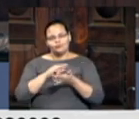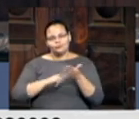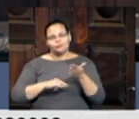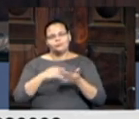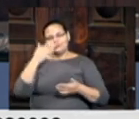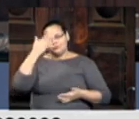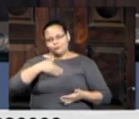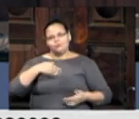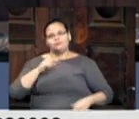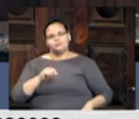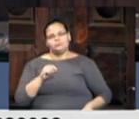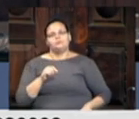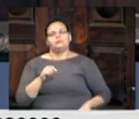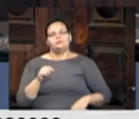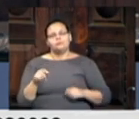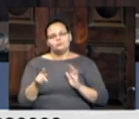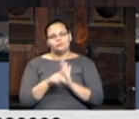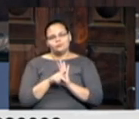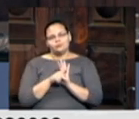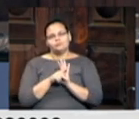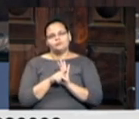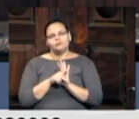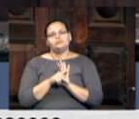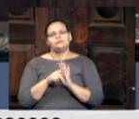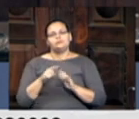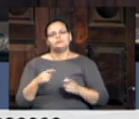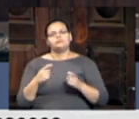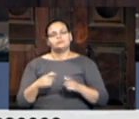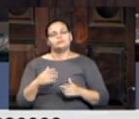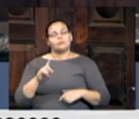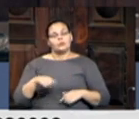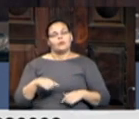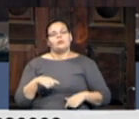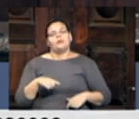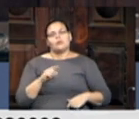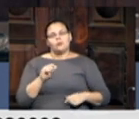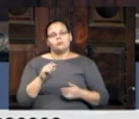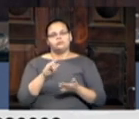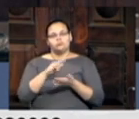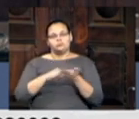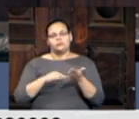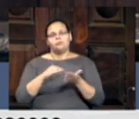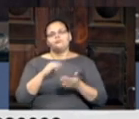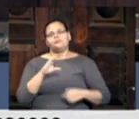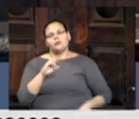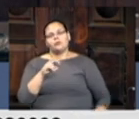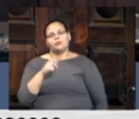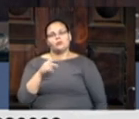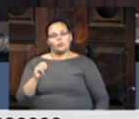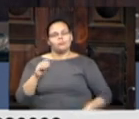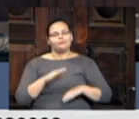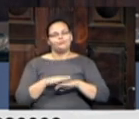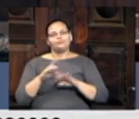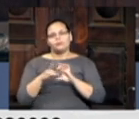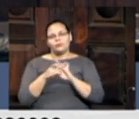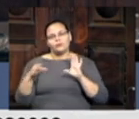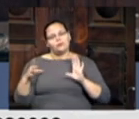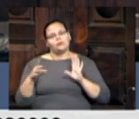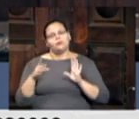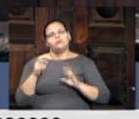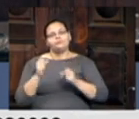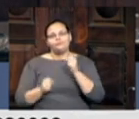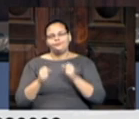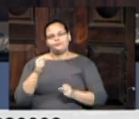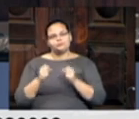aquele carro, o proprietário original, aquele veículo estava no inventário para pegar a certidão, para poder liberar o veículo.